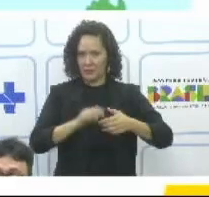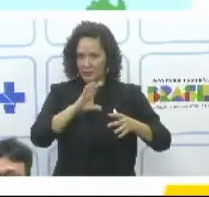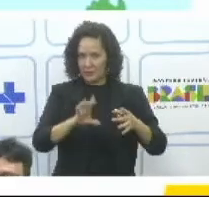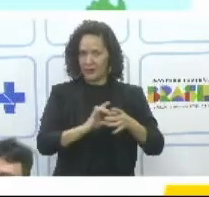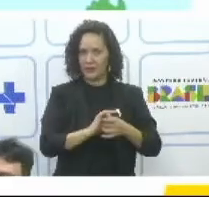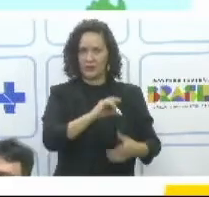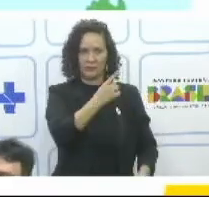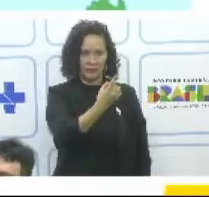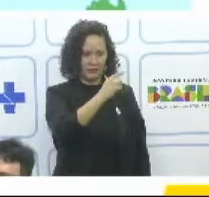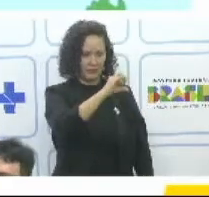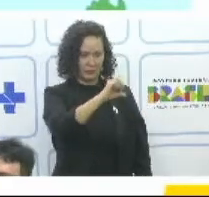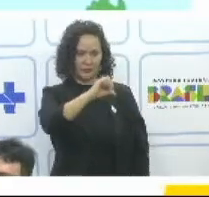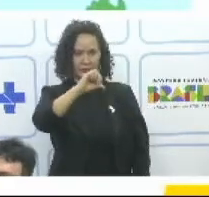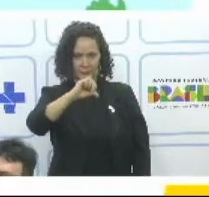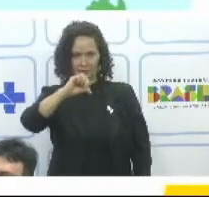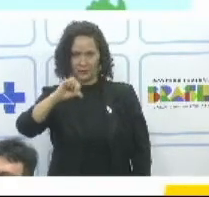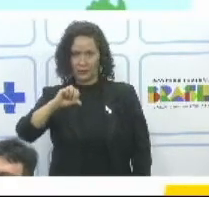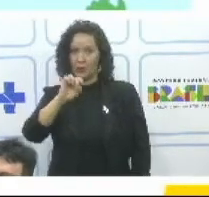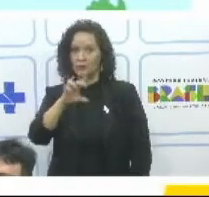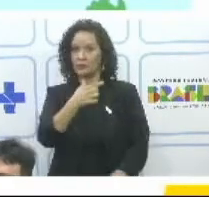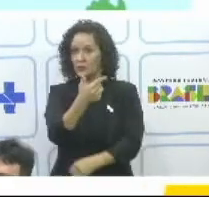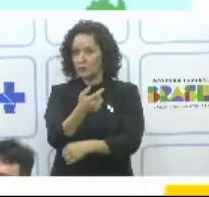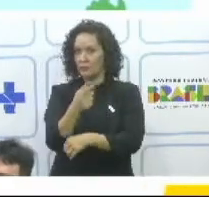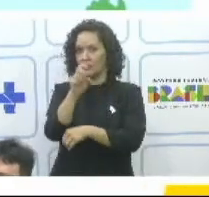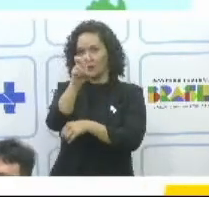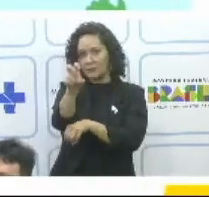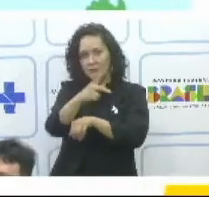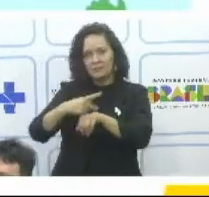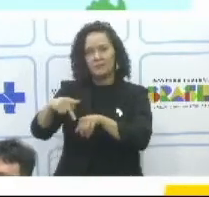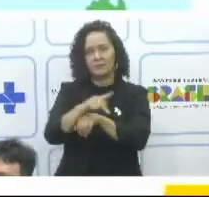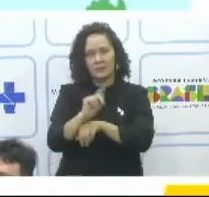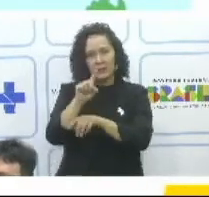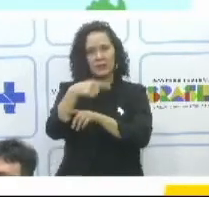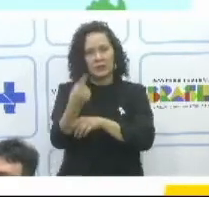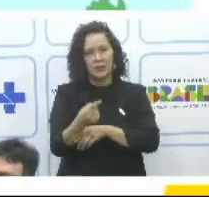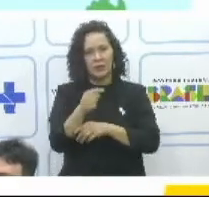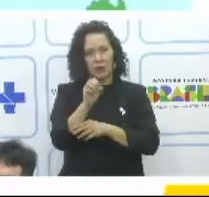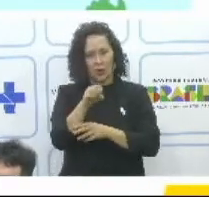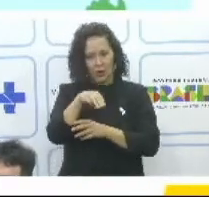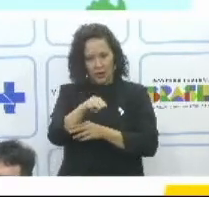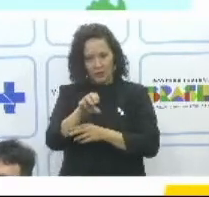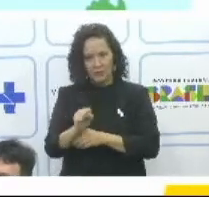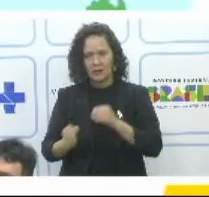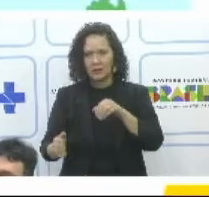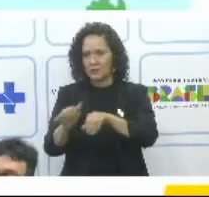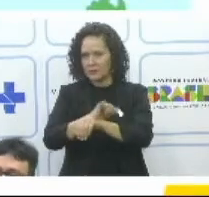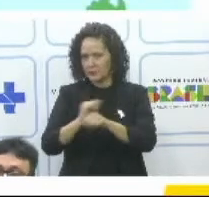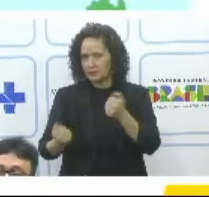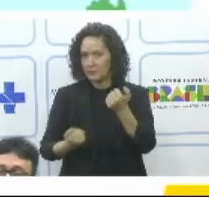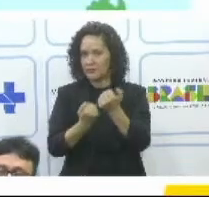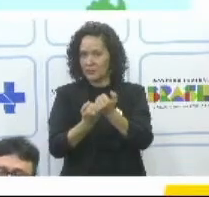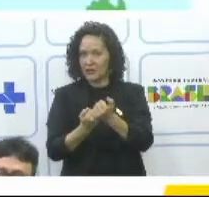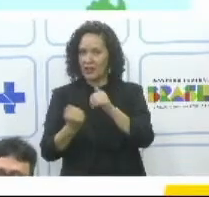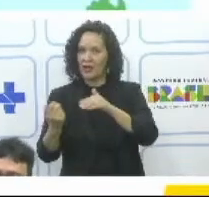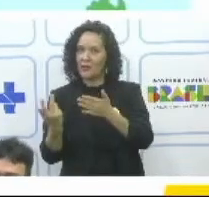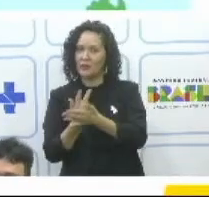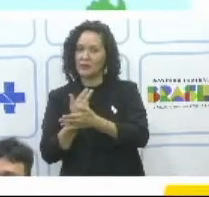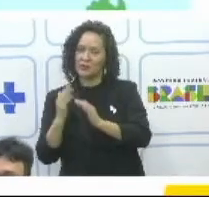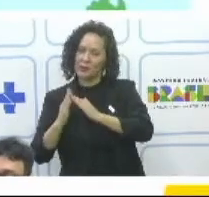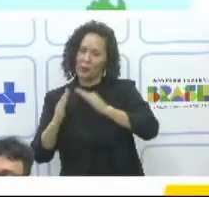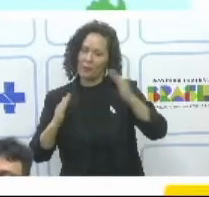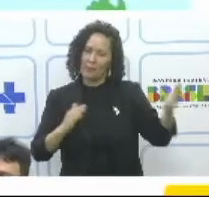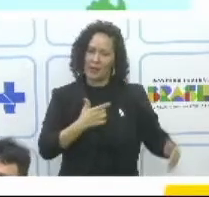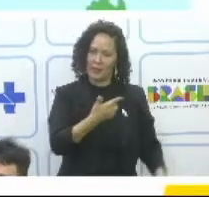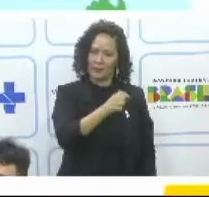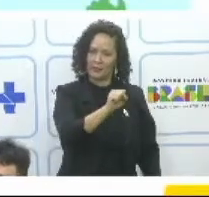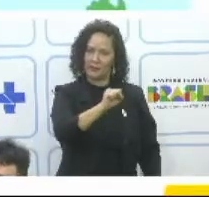25 países, né, com fortalecimento dessa estratégia da OMS. Em 2018, a gente já tinha 98 países, então